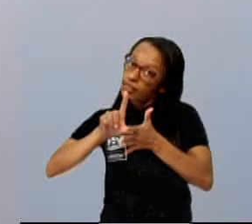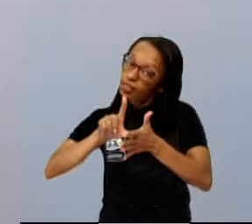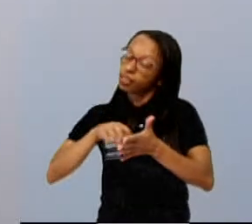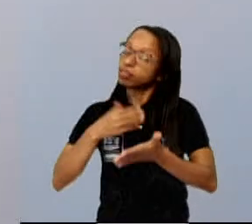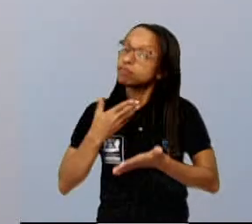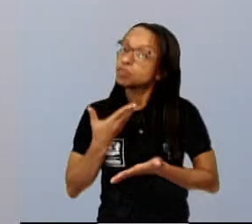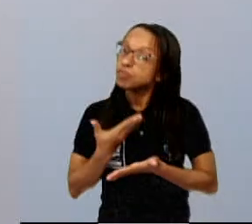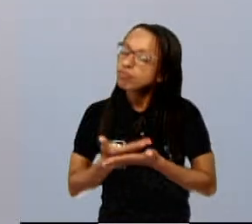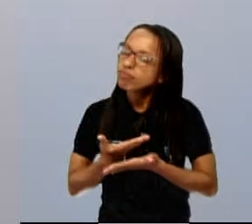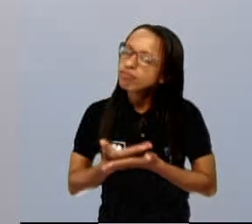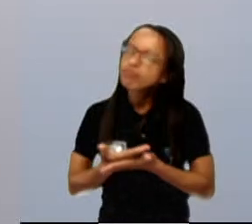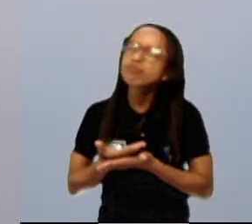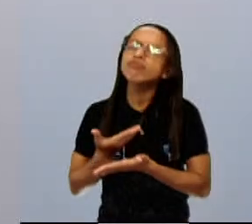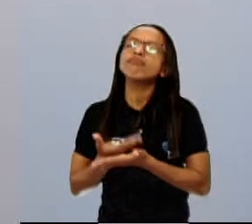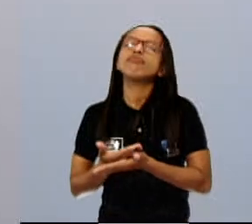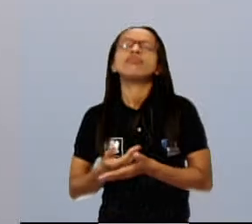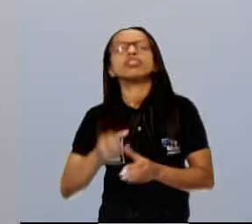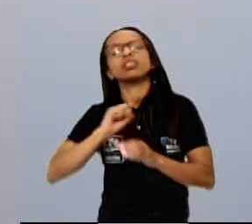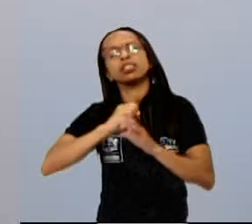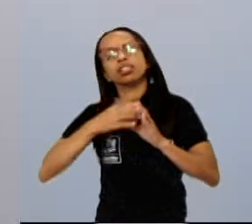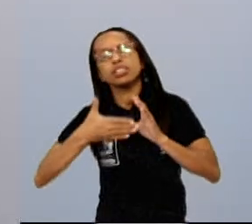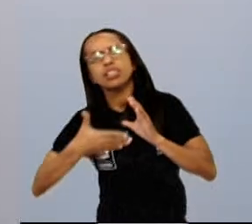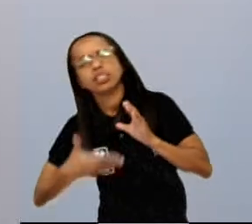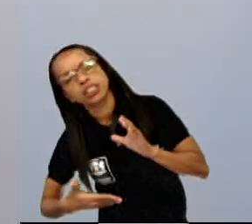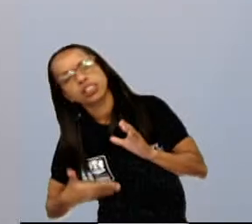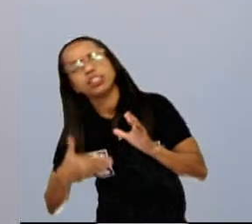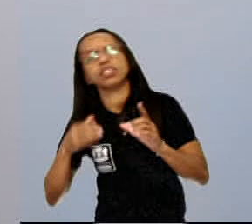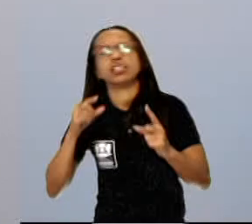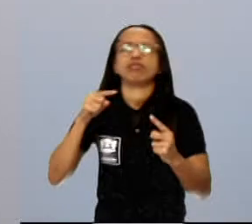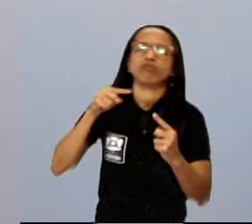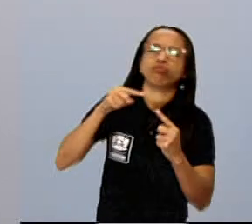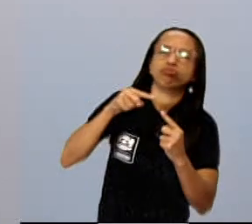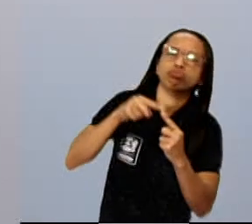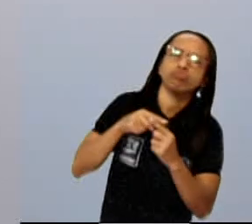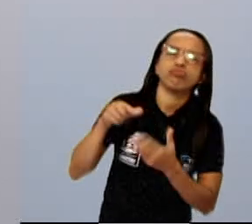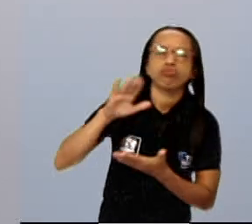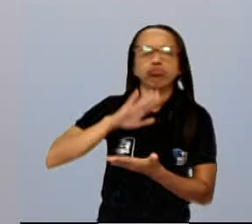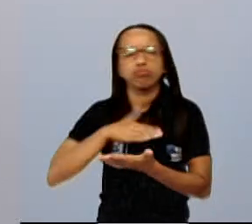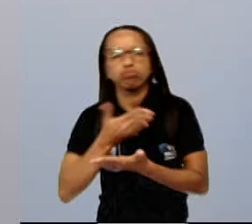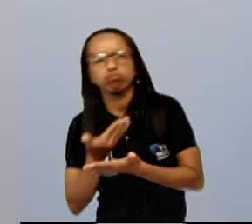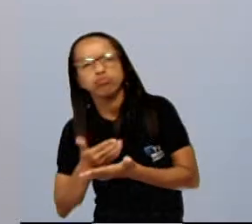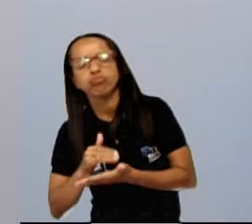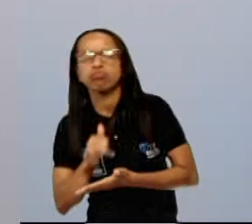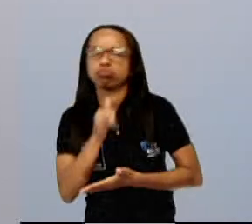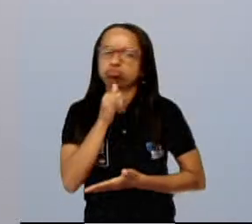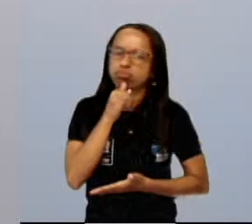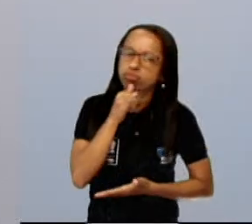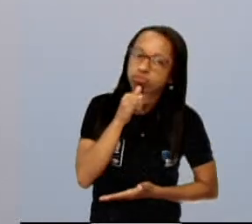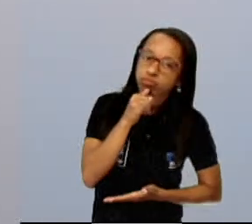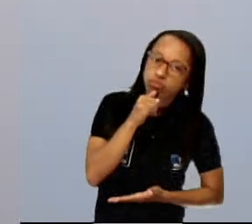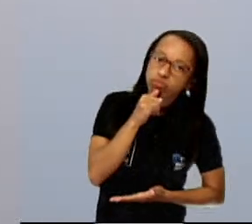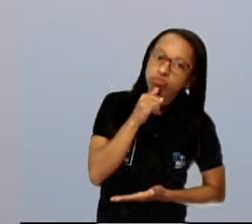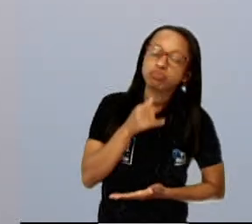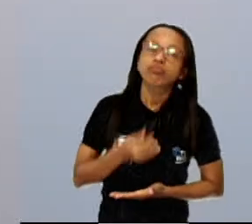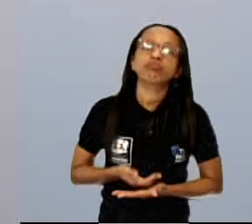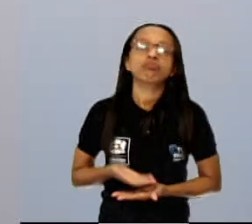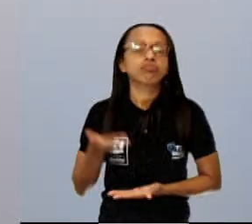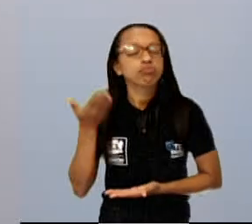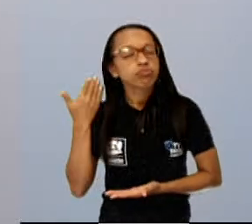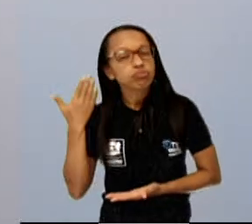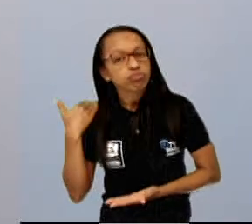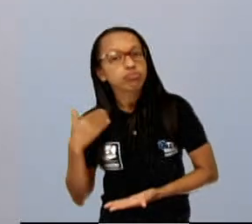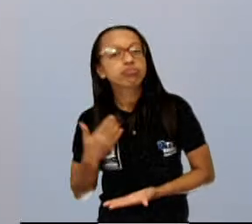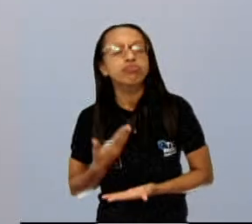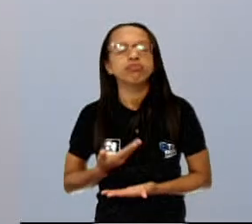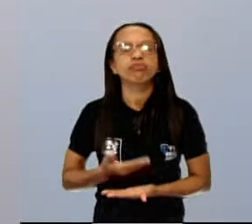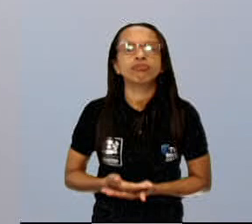as características, os pontos, as finalidades, algumas exemplificações que vimos durante esses encontros,